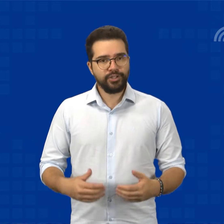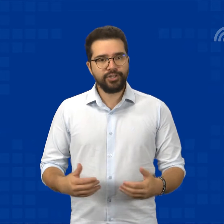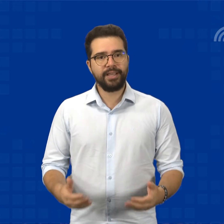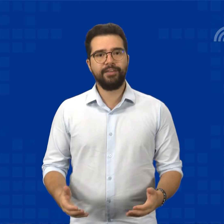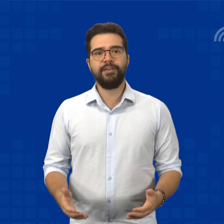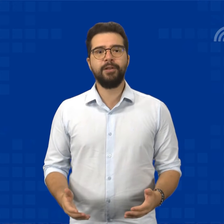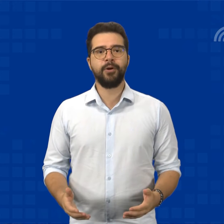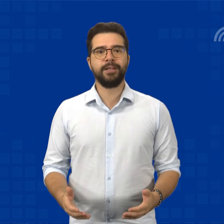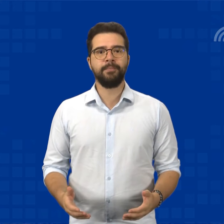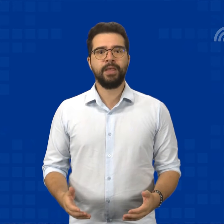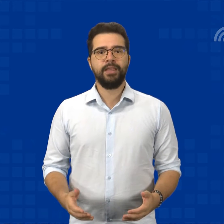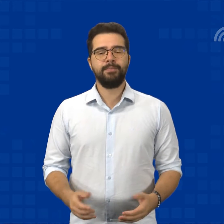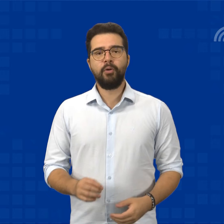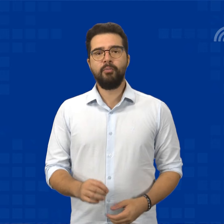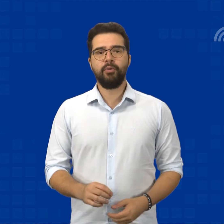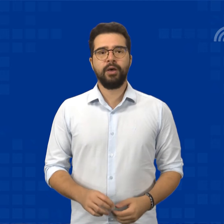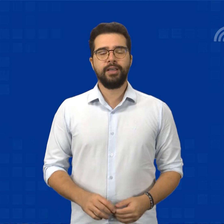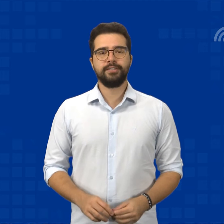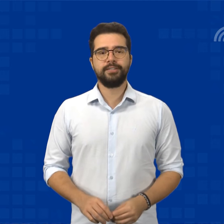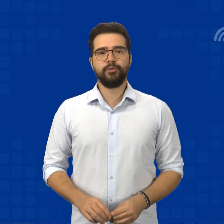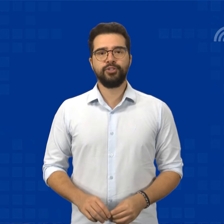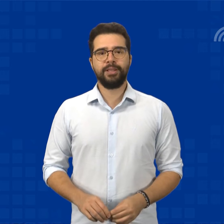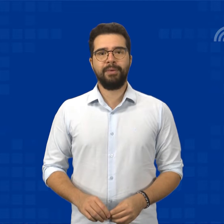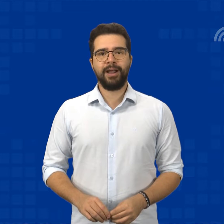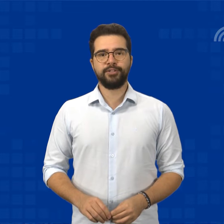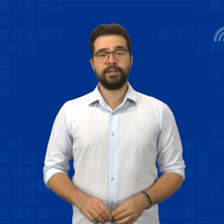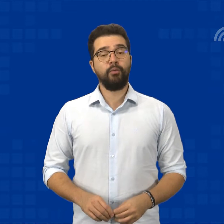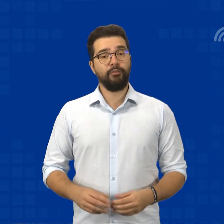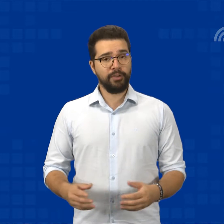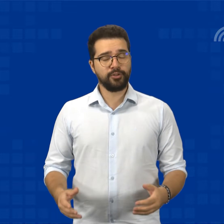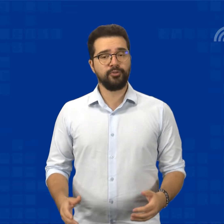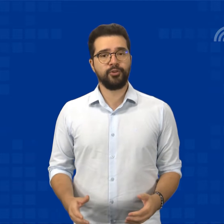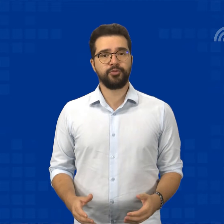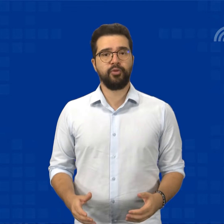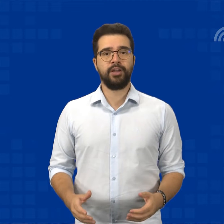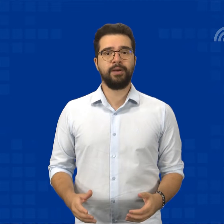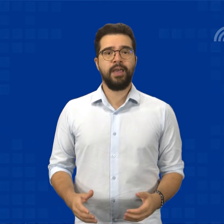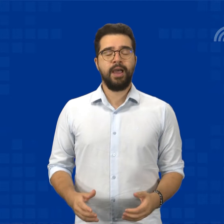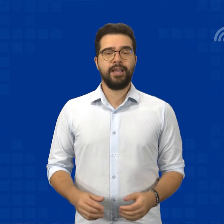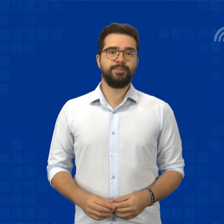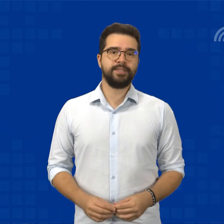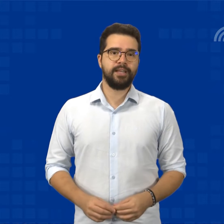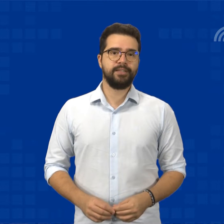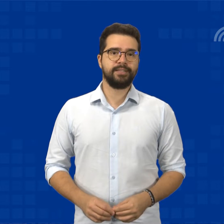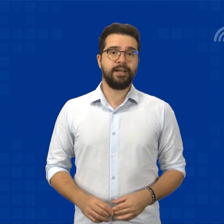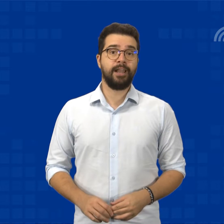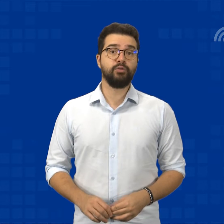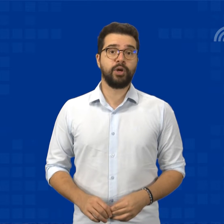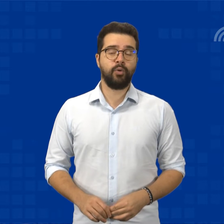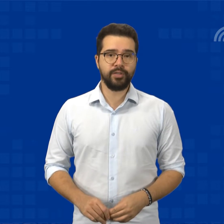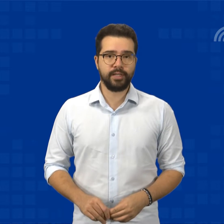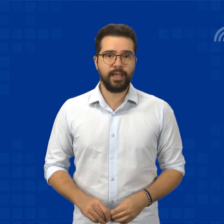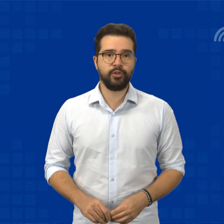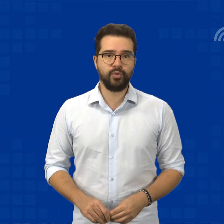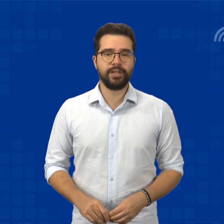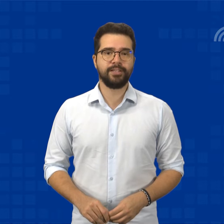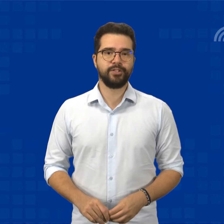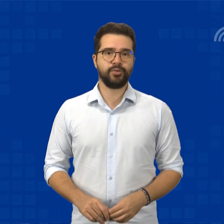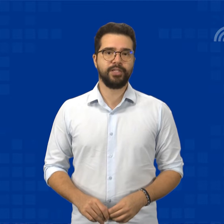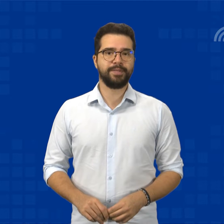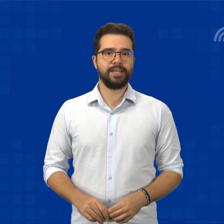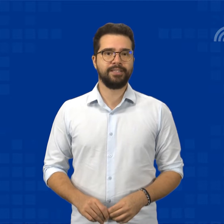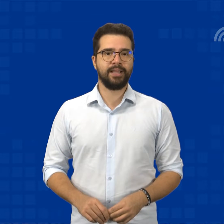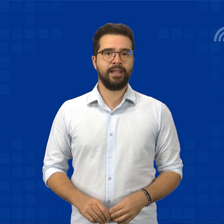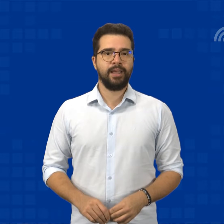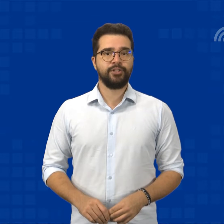e que a gente quer ver melhor, né? E para compor esse ciclo de debates, a convite do nosso programa, a especialista Cláudia Costa, que atua na